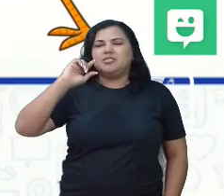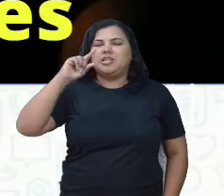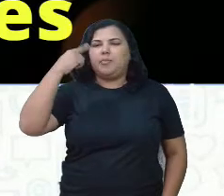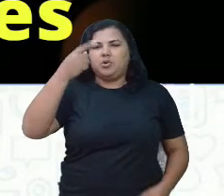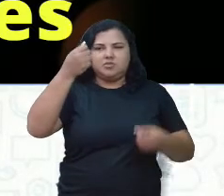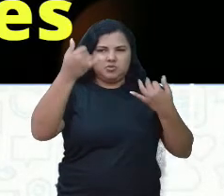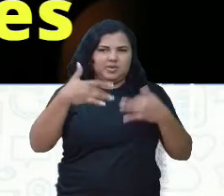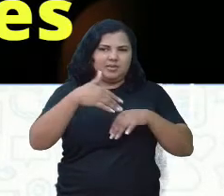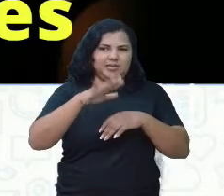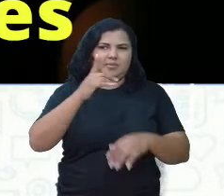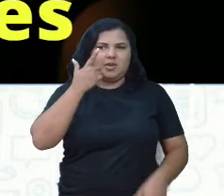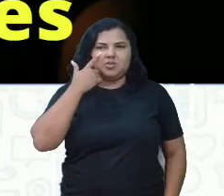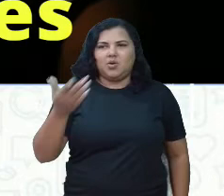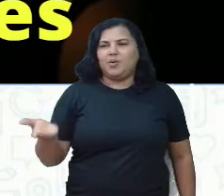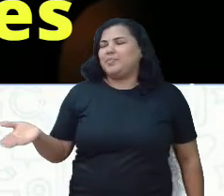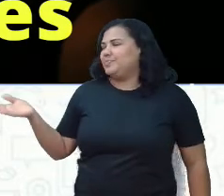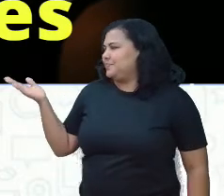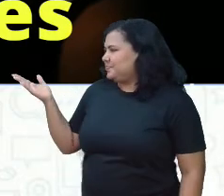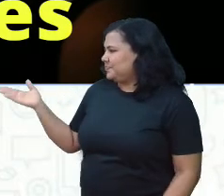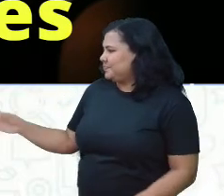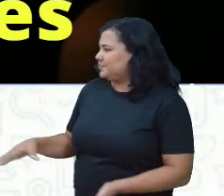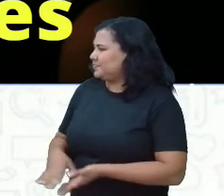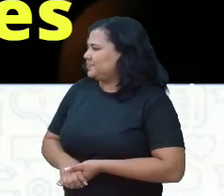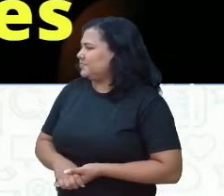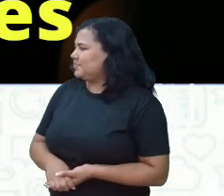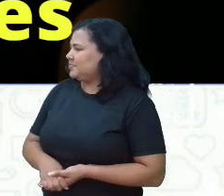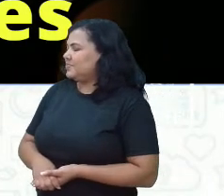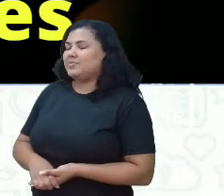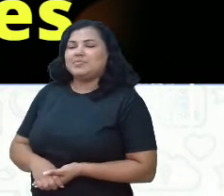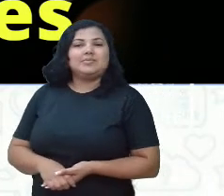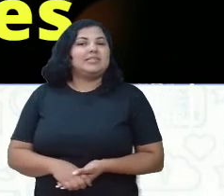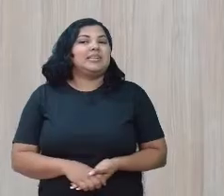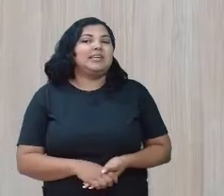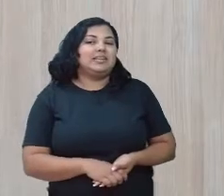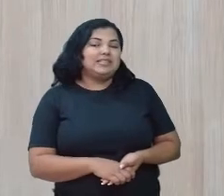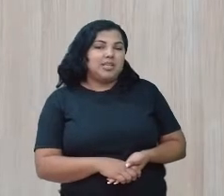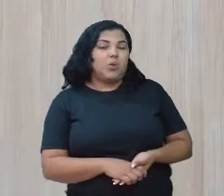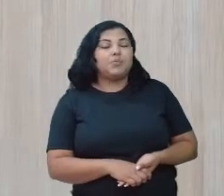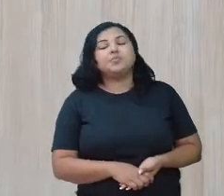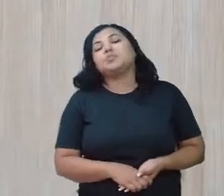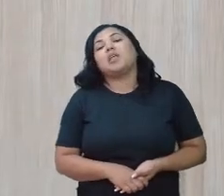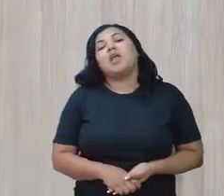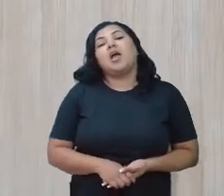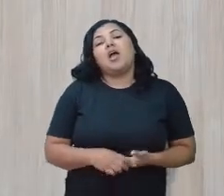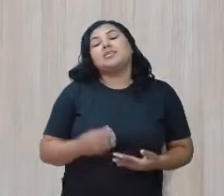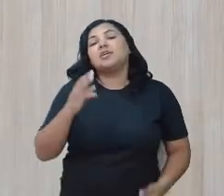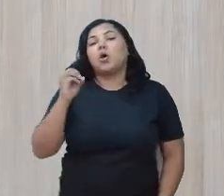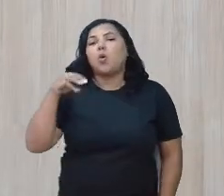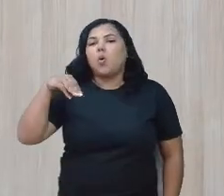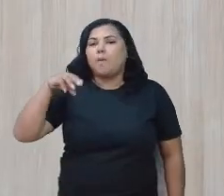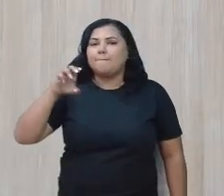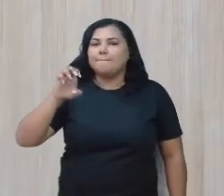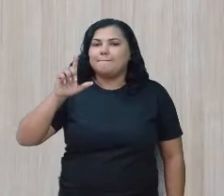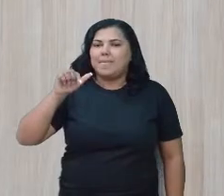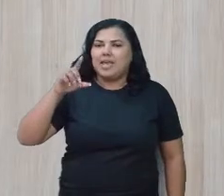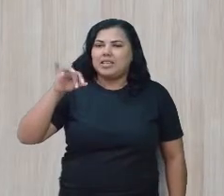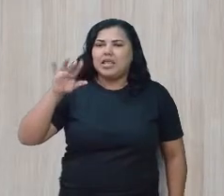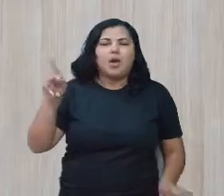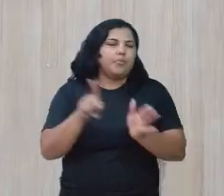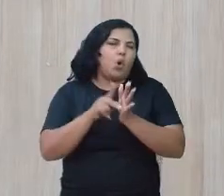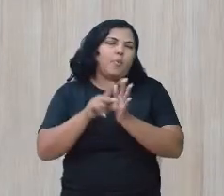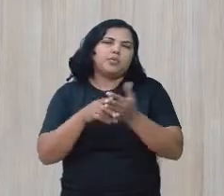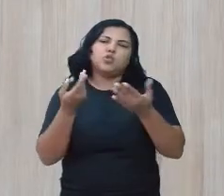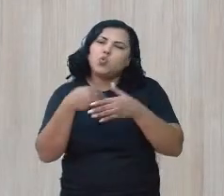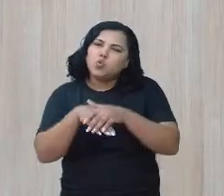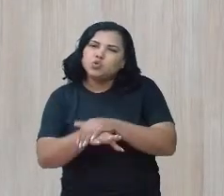já já. Então, a comédia de costumes é um tipo de comédia, né, que vai